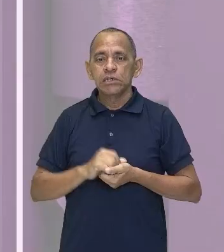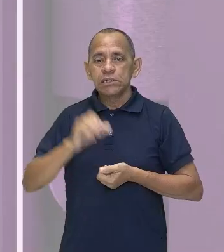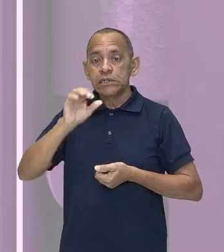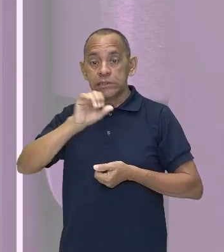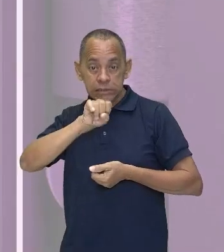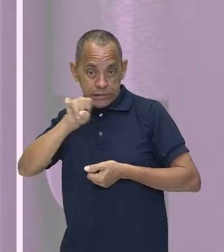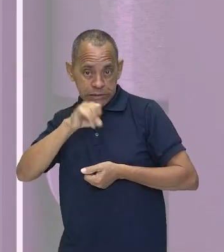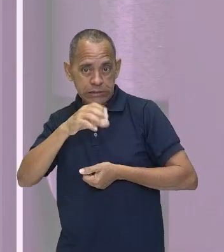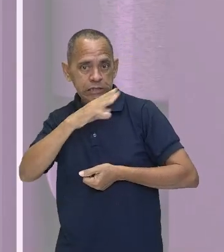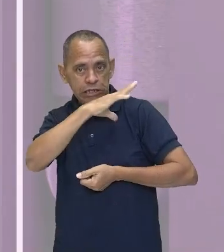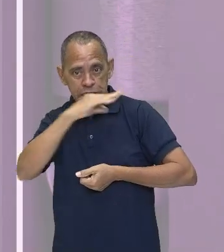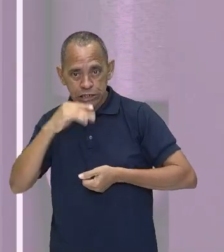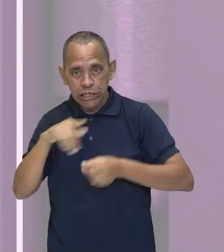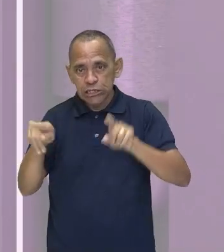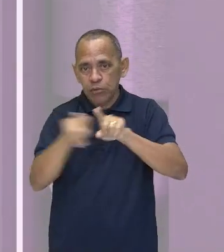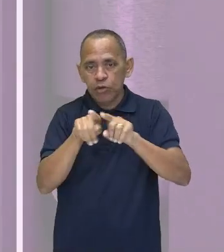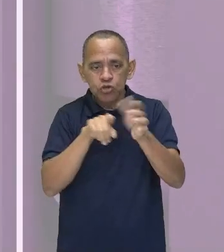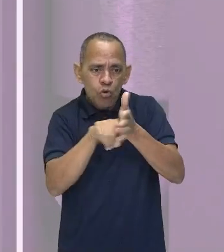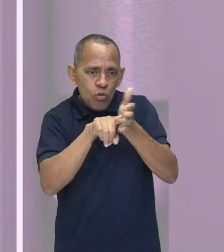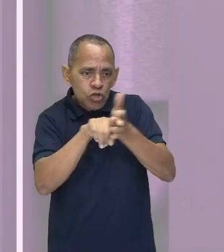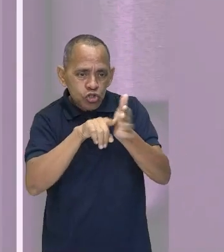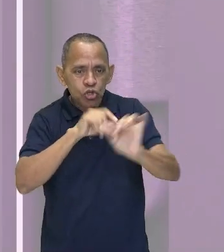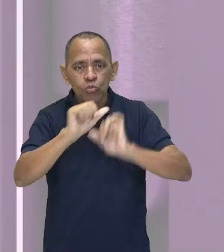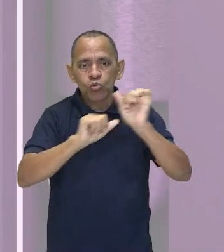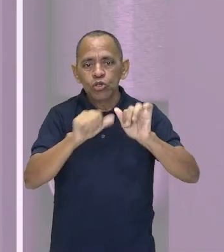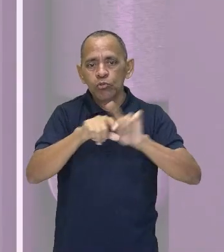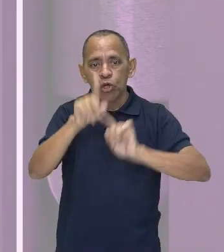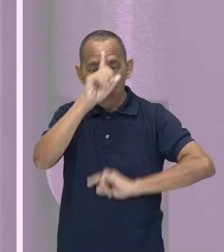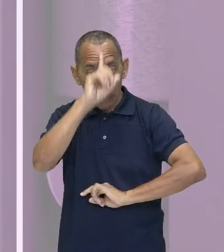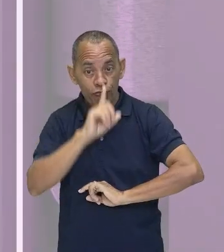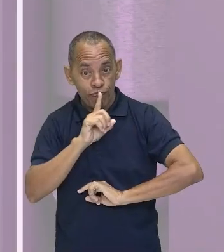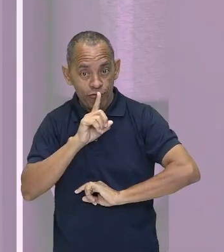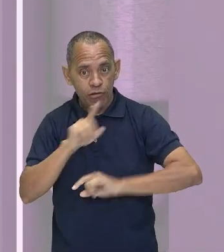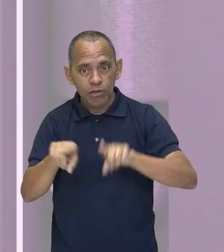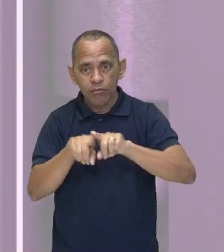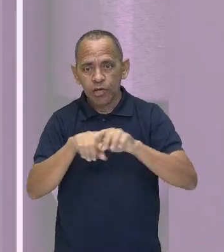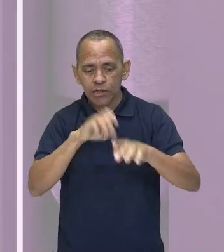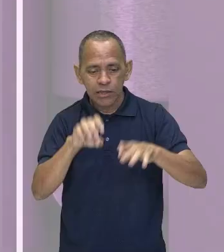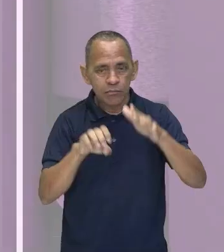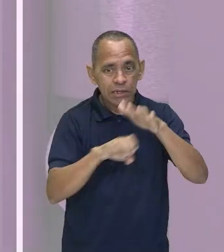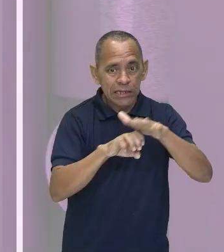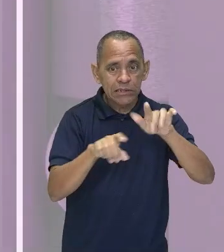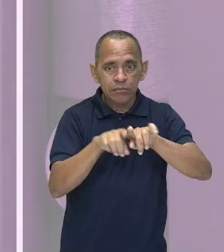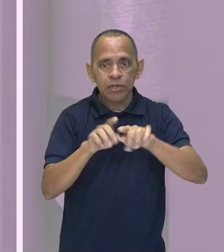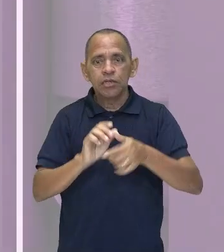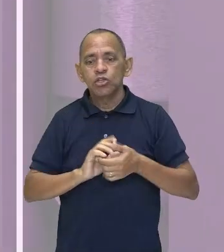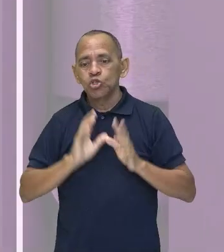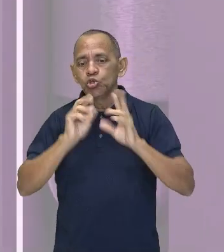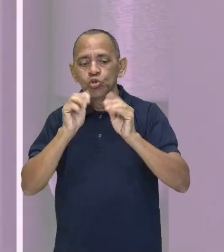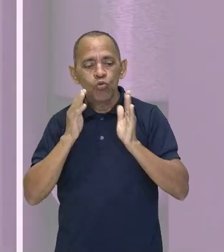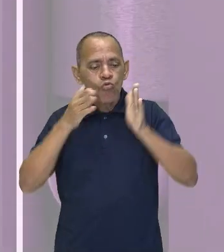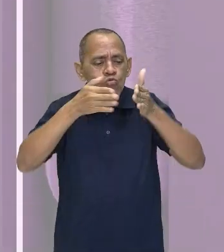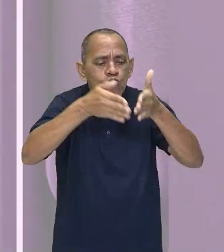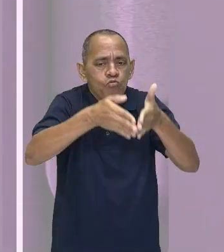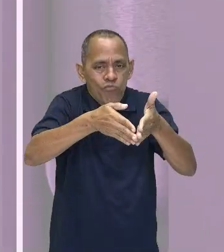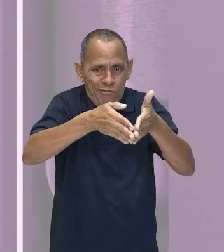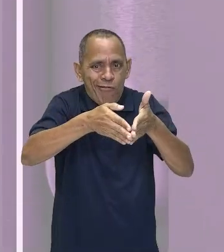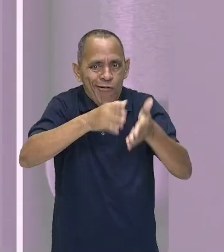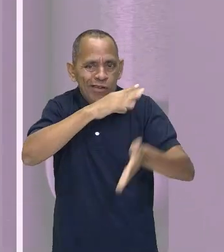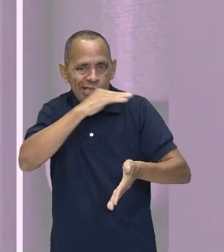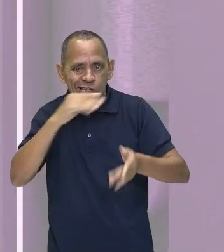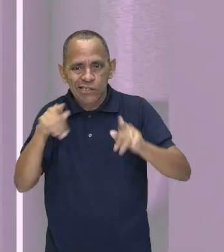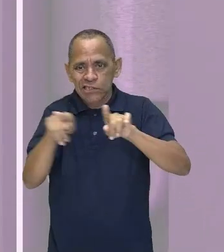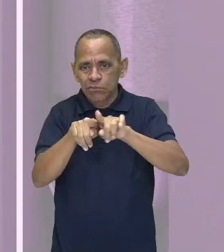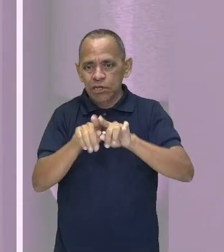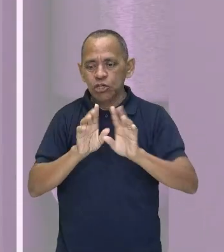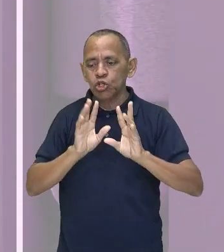faz uma pesquisa e muda lá o seu perfil empresarial, né? E deixa tudo mais voltado para as crianças. Então, tudo